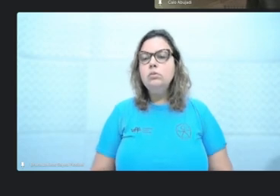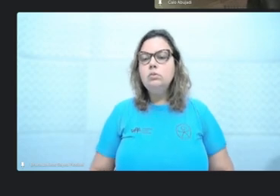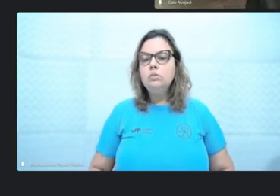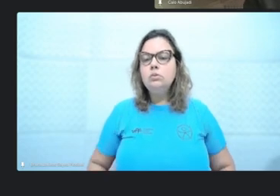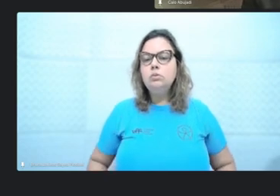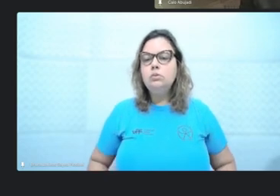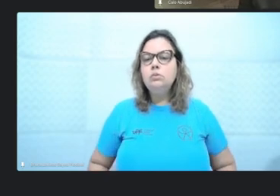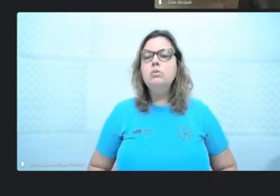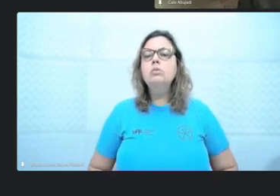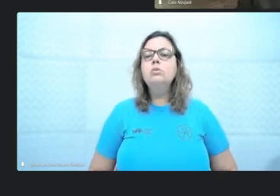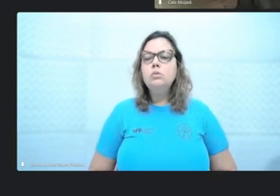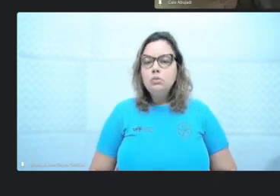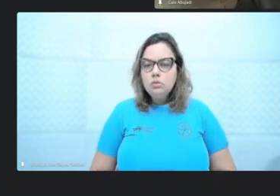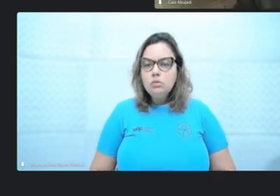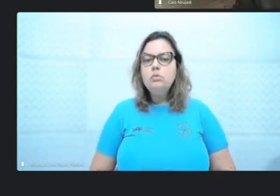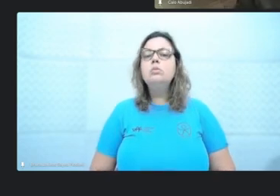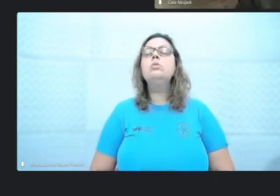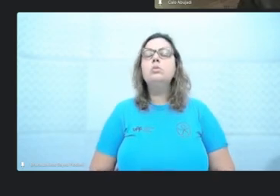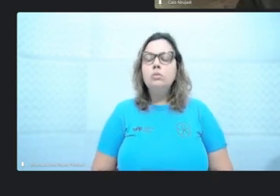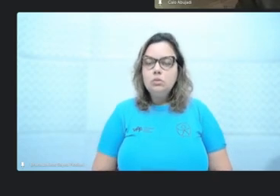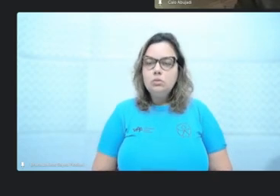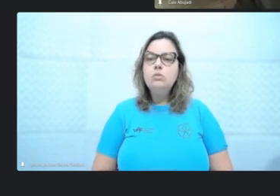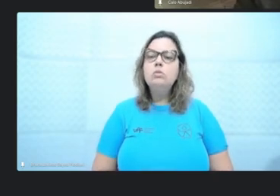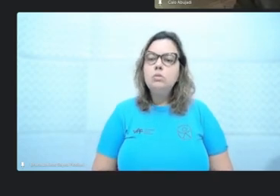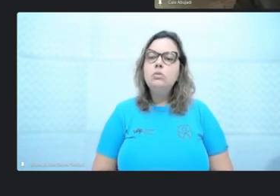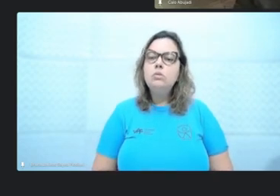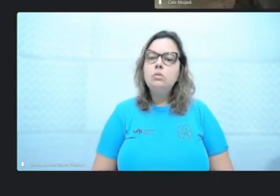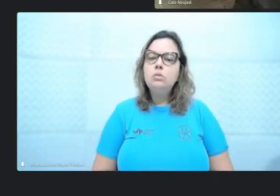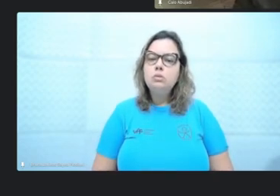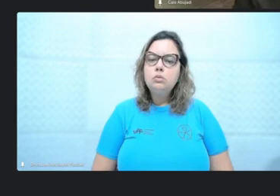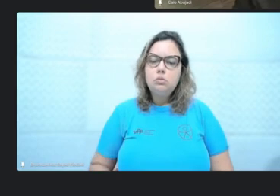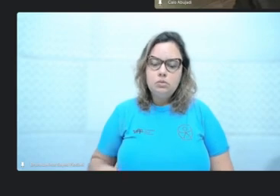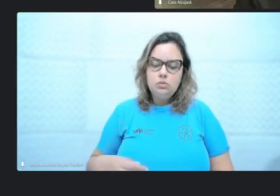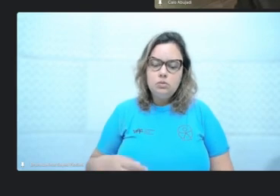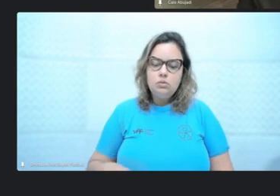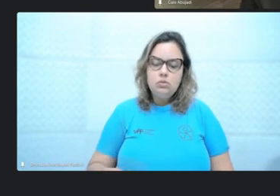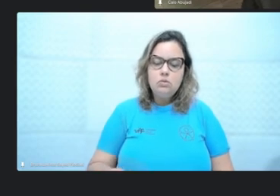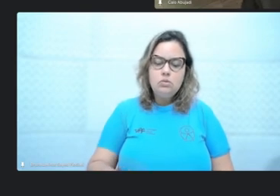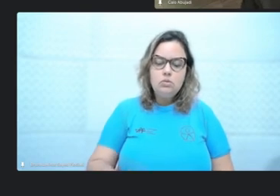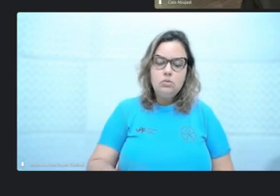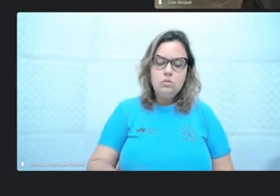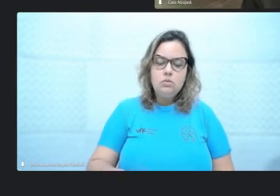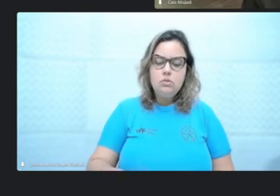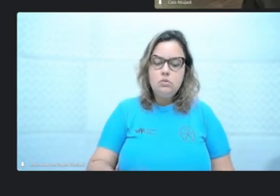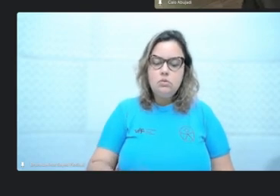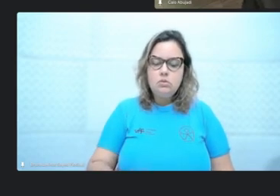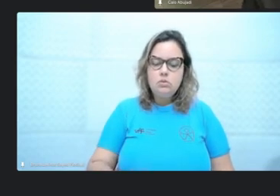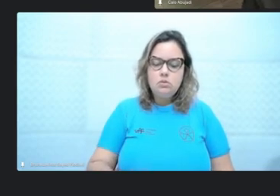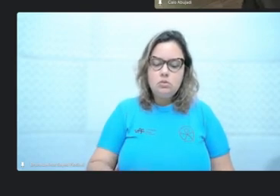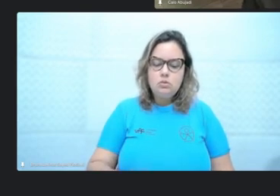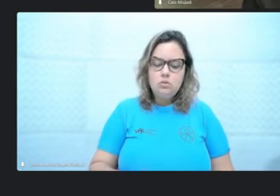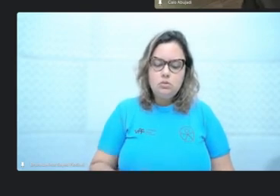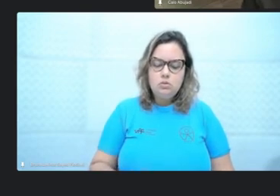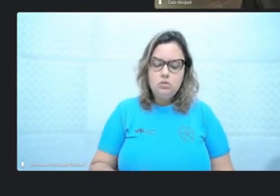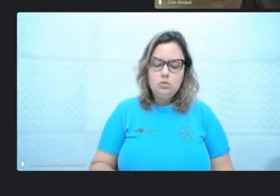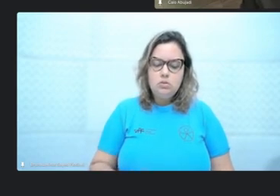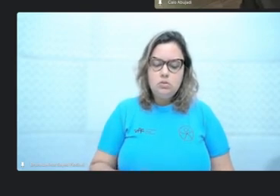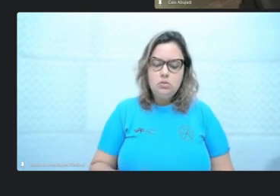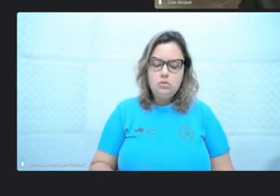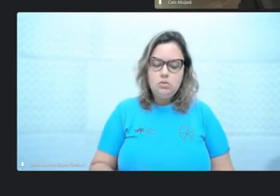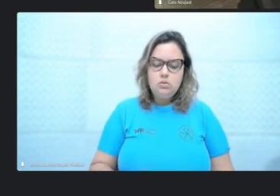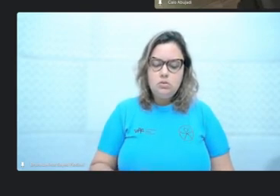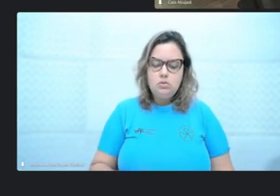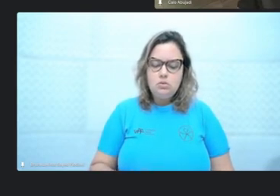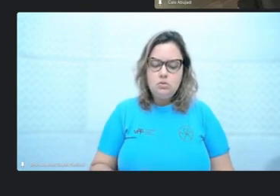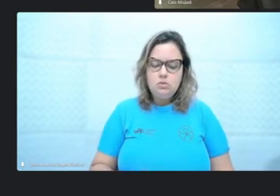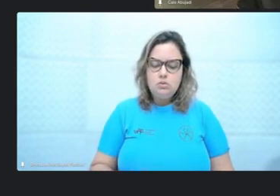perfil. E no caso do espectro do autismo, a gente tem ali aquela sintomatologia clássica,